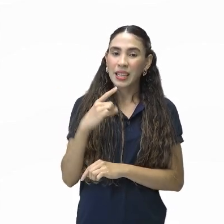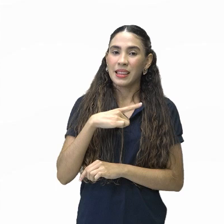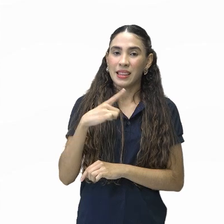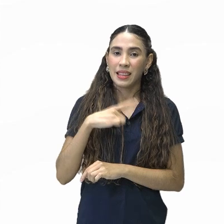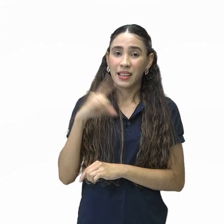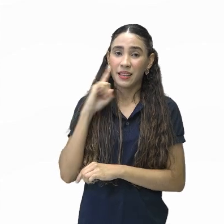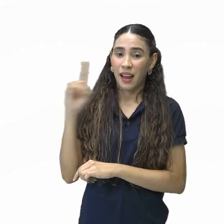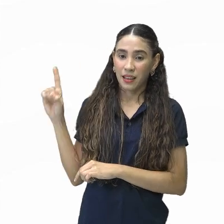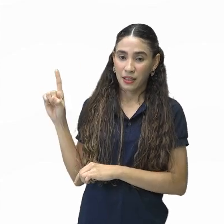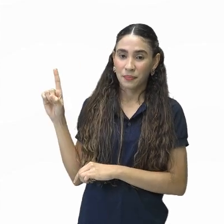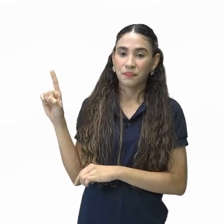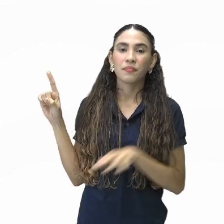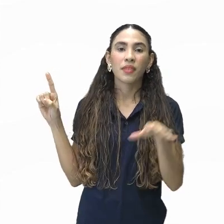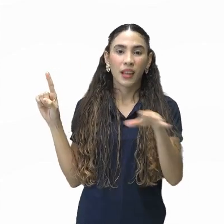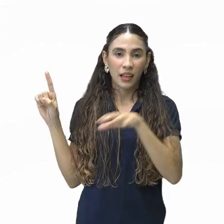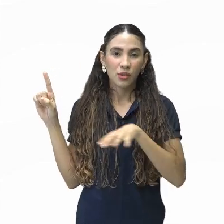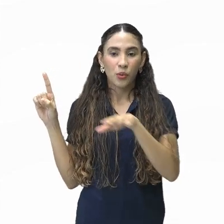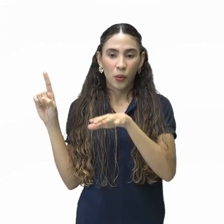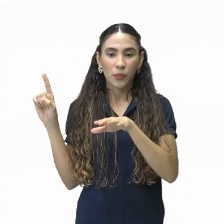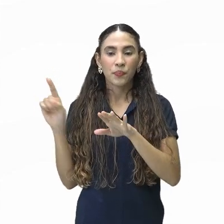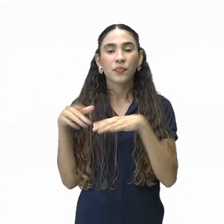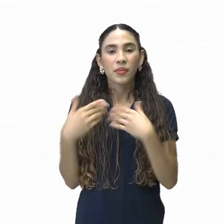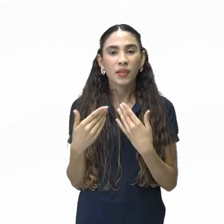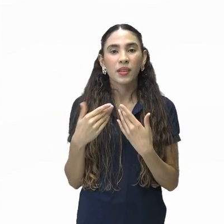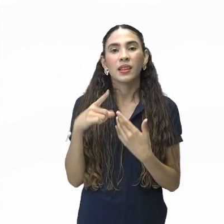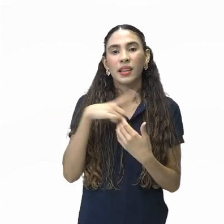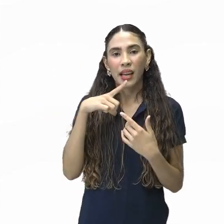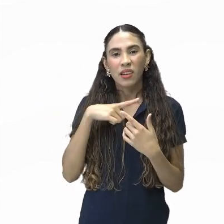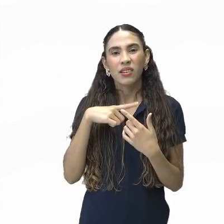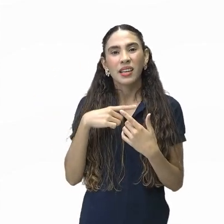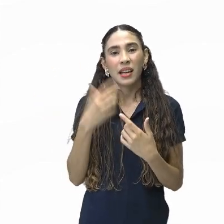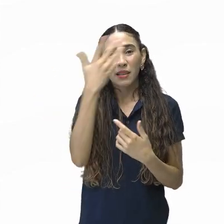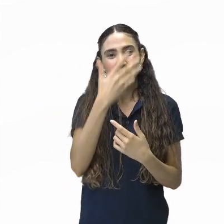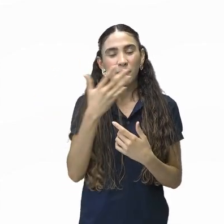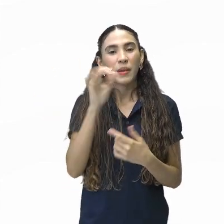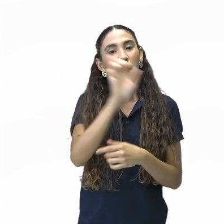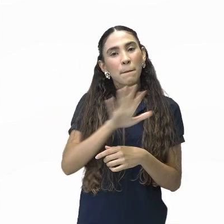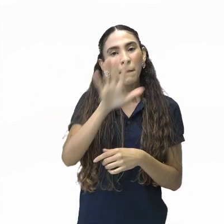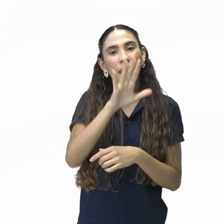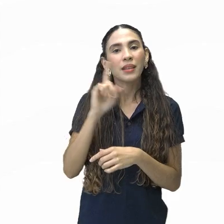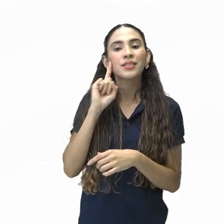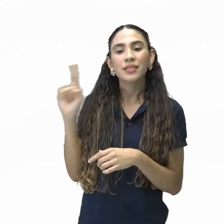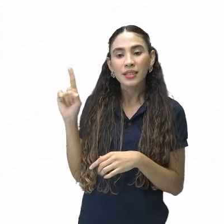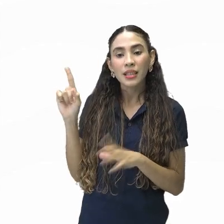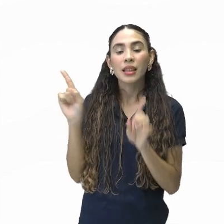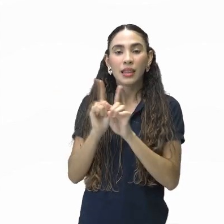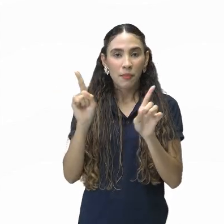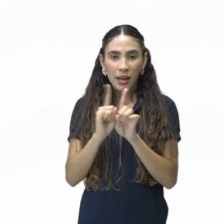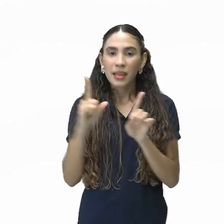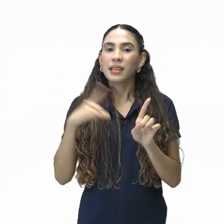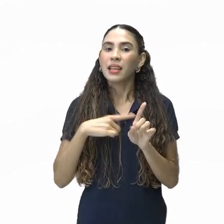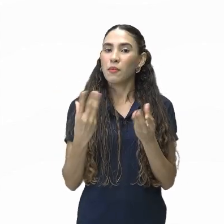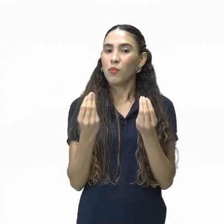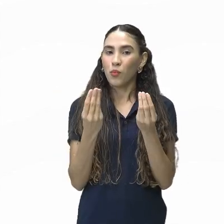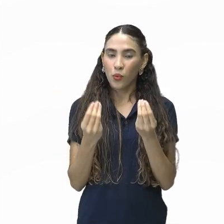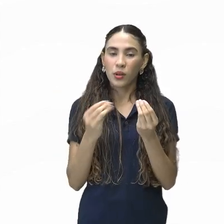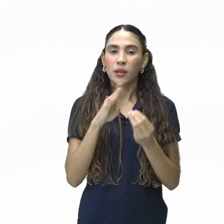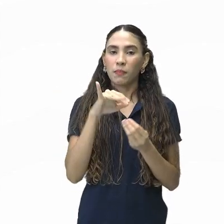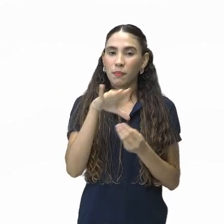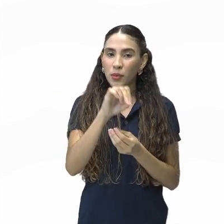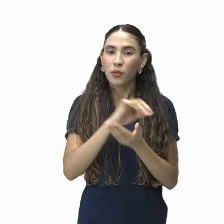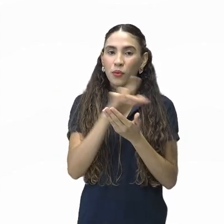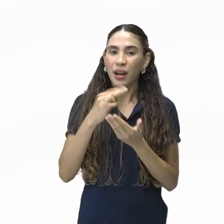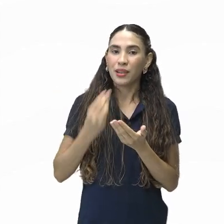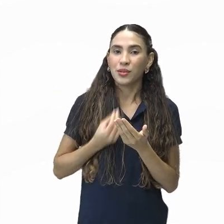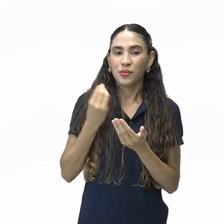existem nessas regiões, tá? Embora ela tenha essa aparência, né, ela também abriga bastante diversidade de